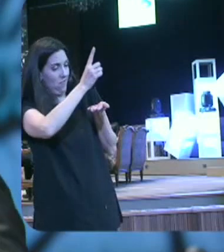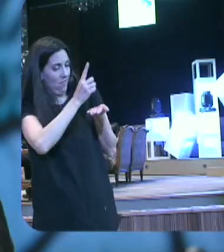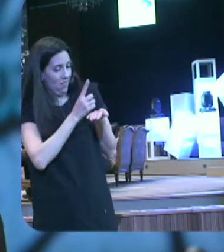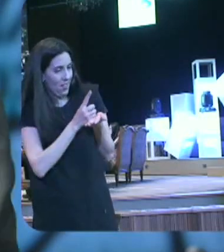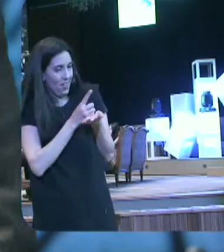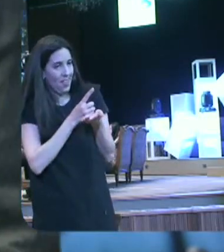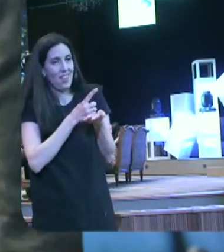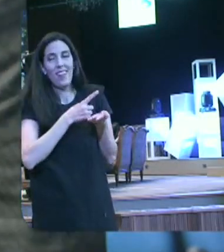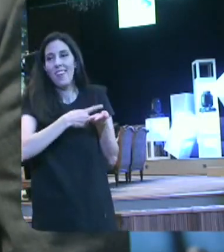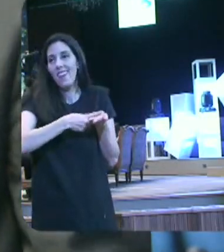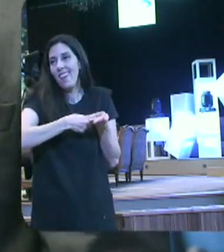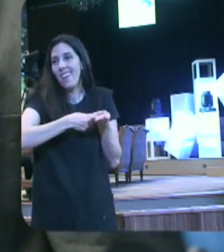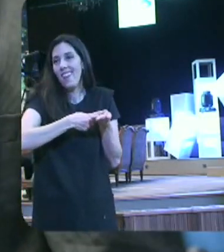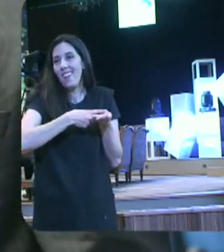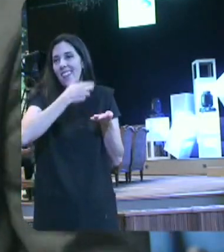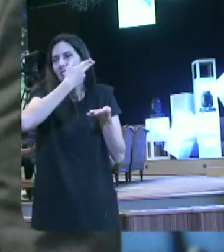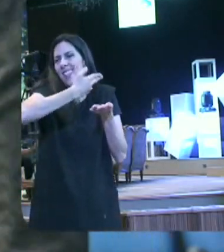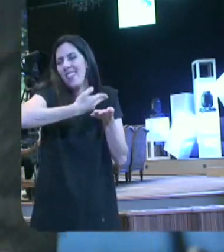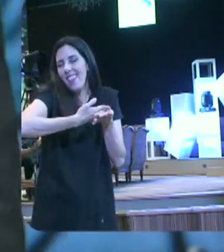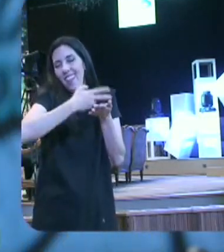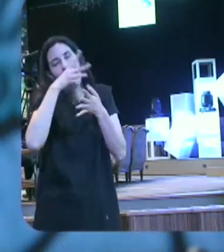Descansa na minha mão.